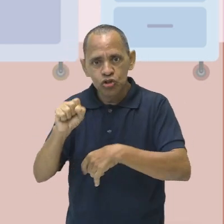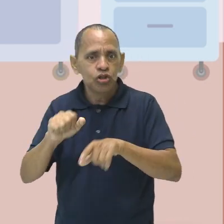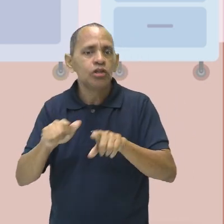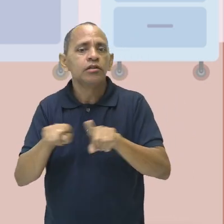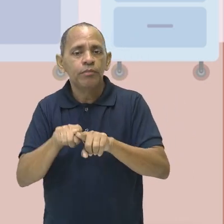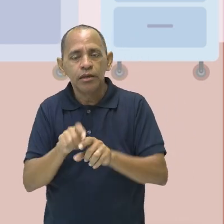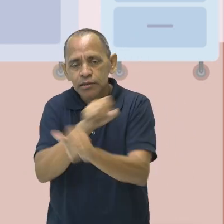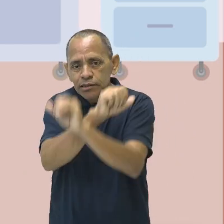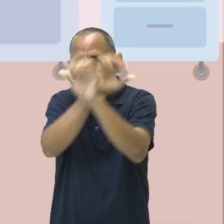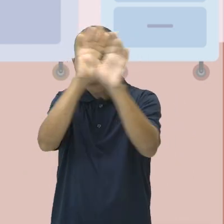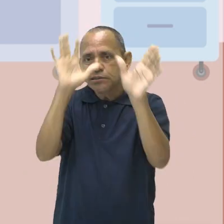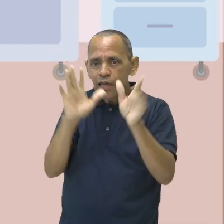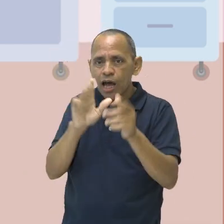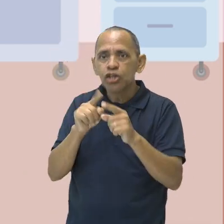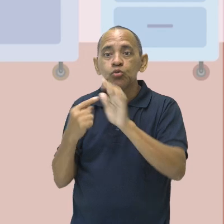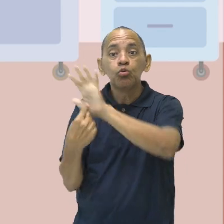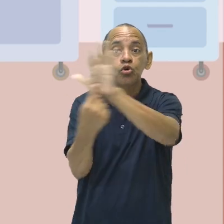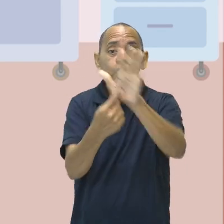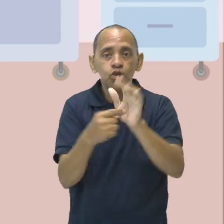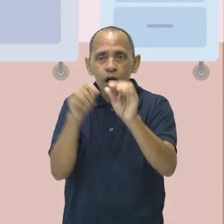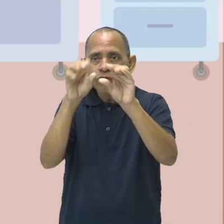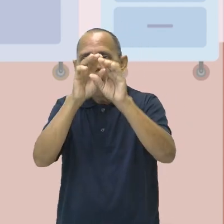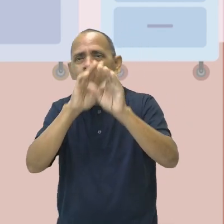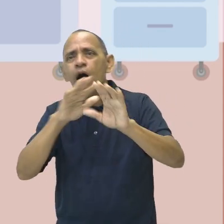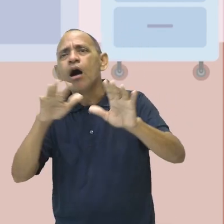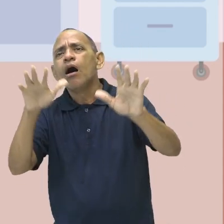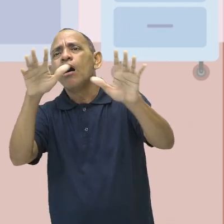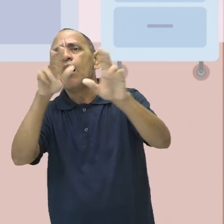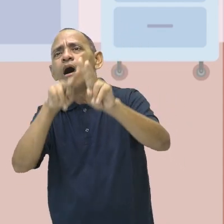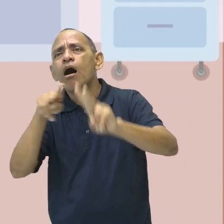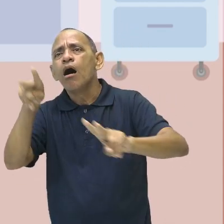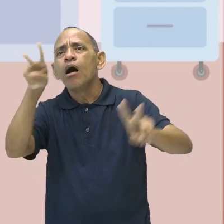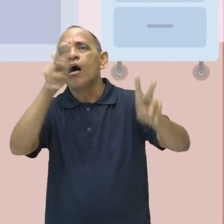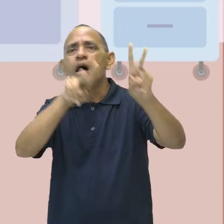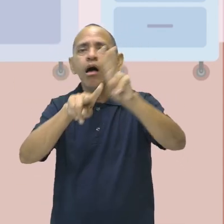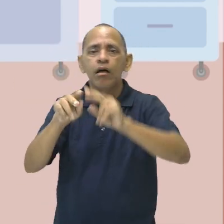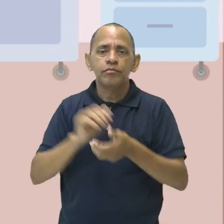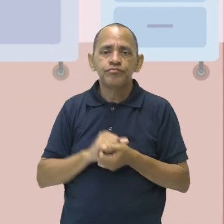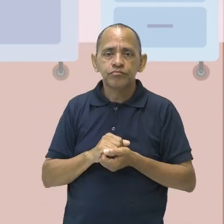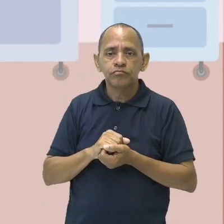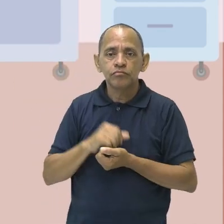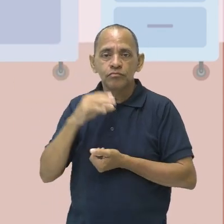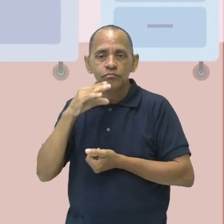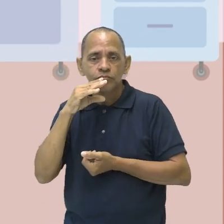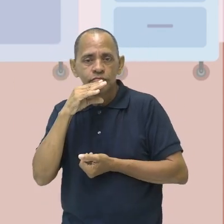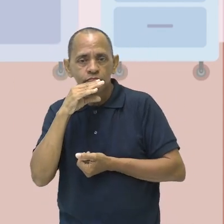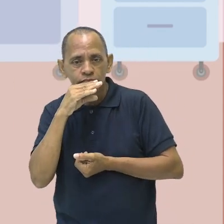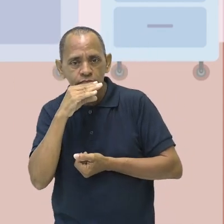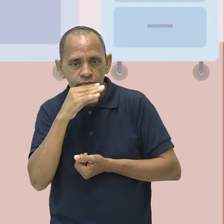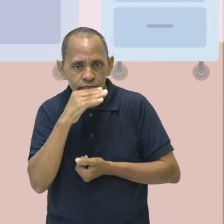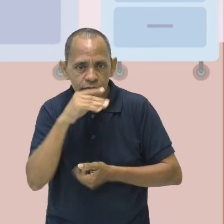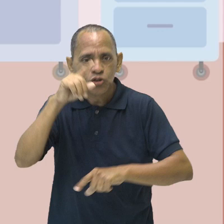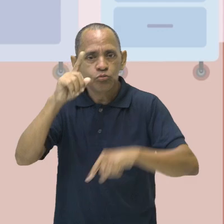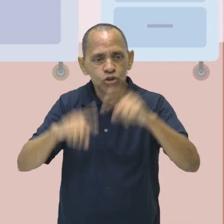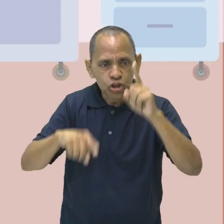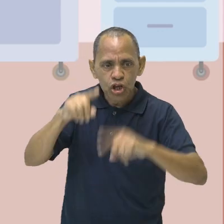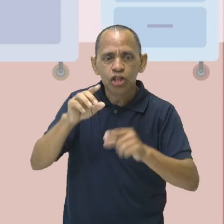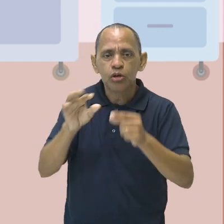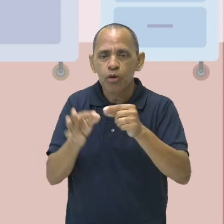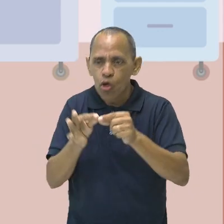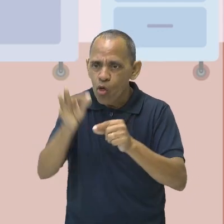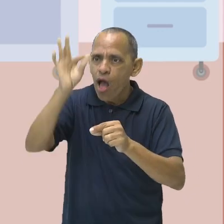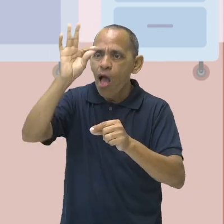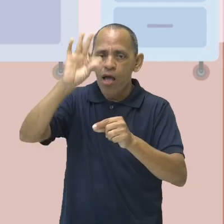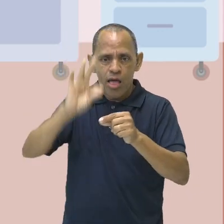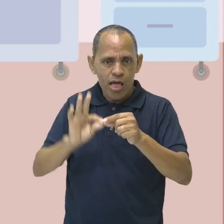desenhava o horizonte. Depois das lãs mais vivas, quentes lãs iam tecendo hora a hora em longo tapete